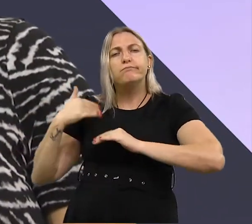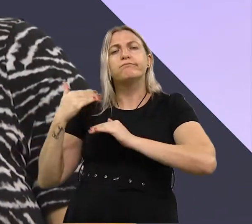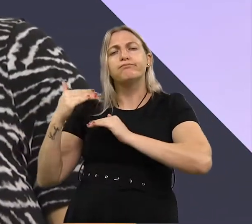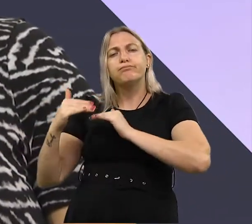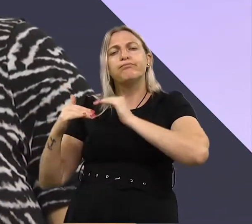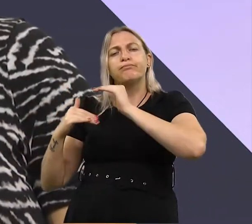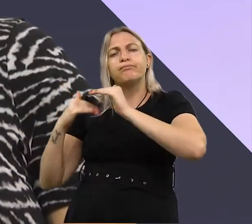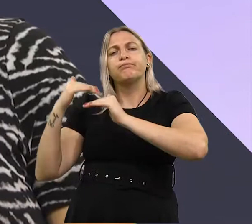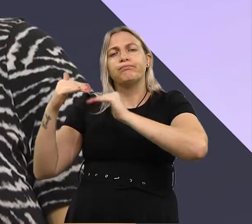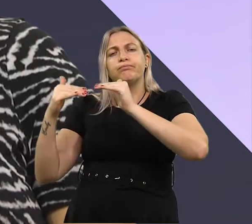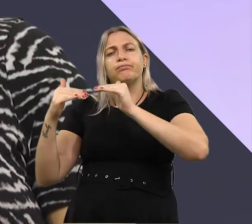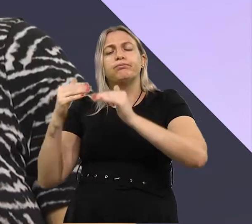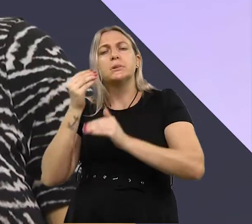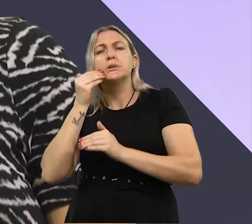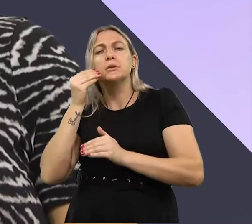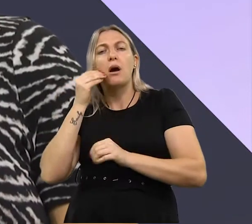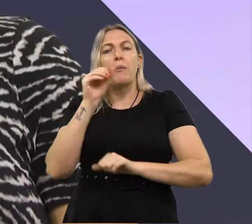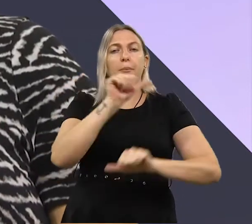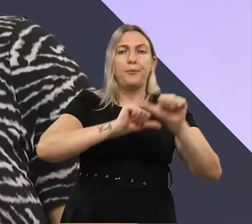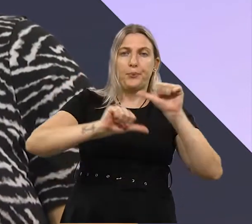gente deve tentar mudar também.